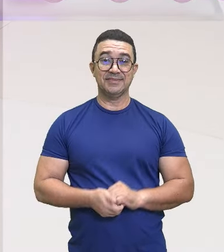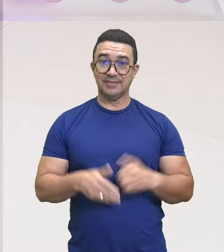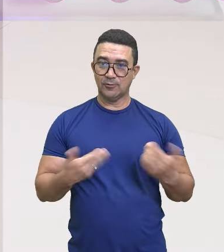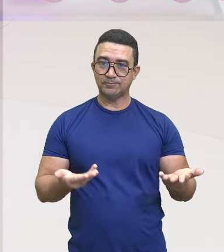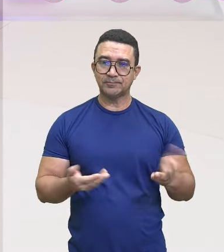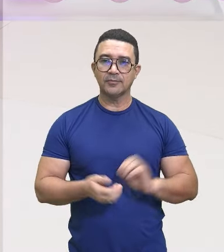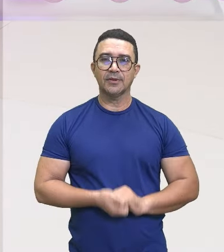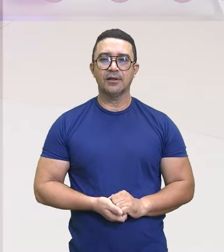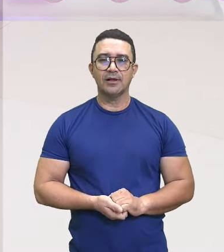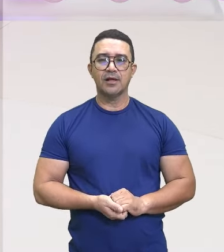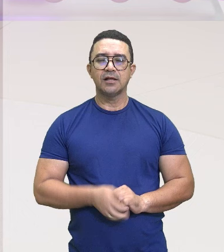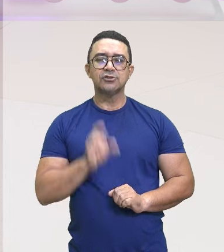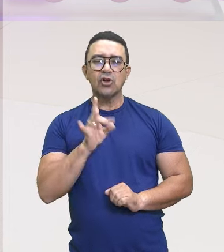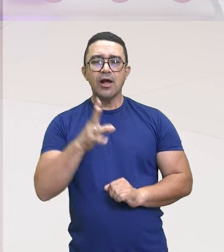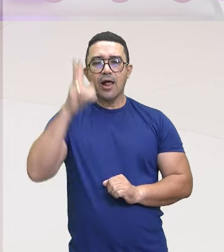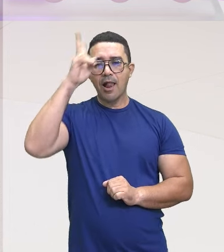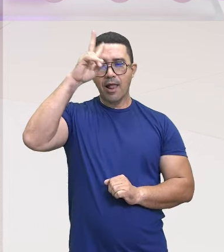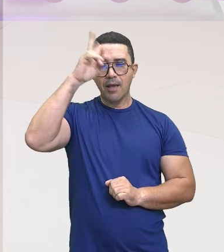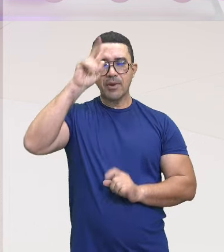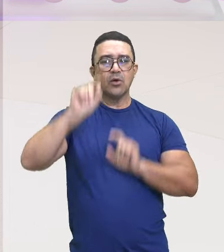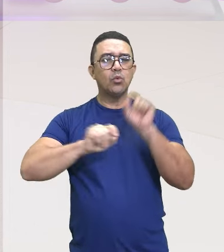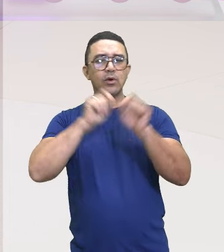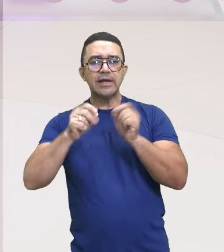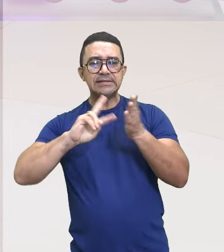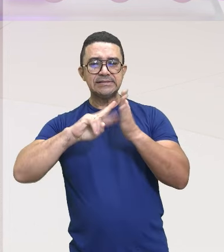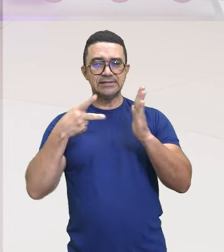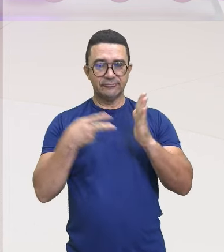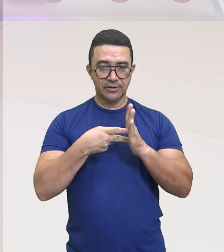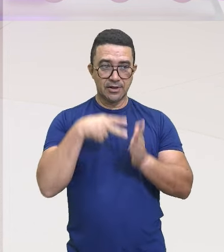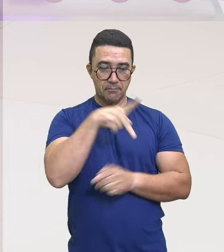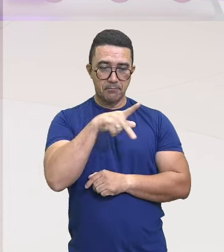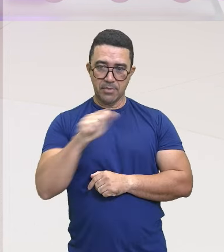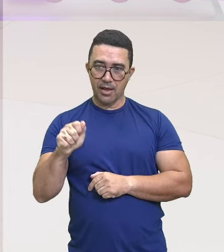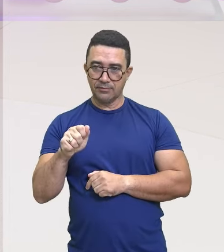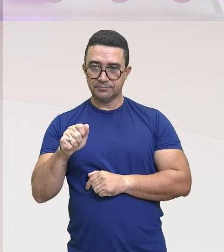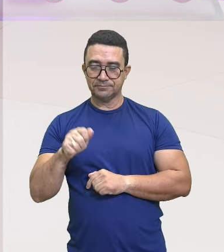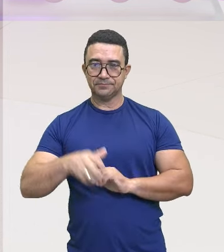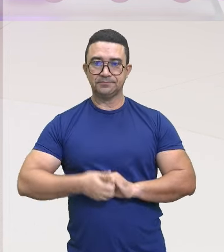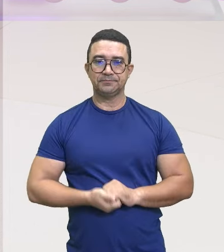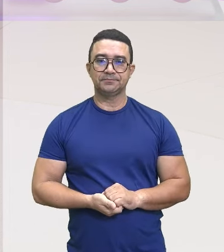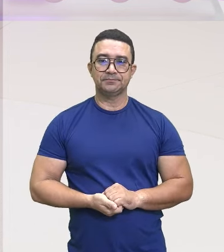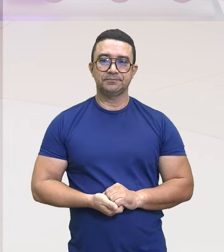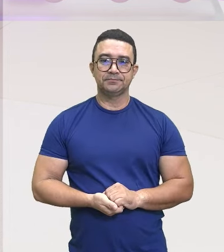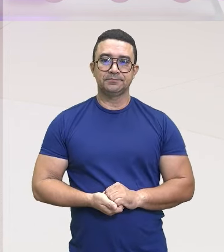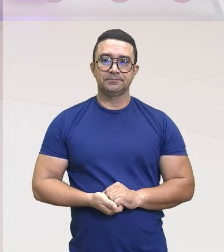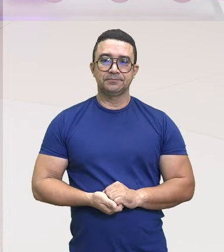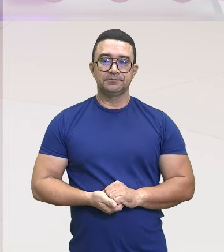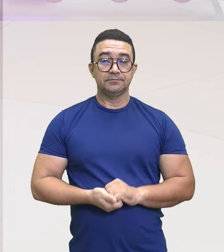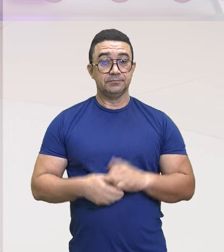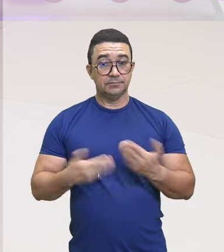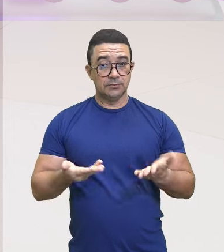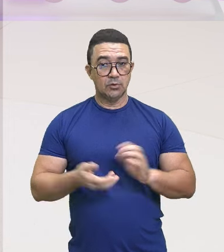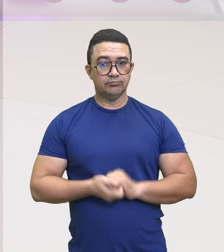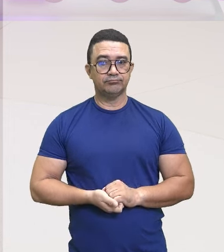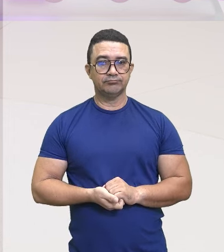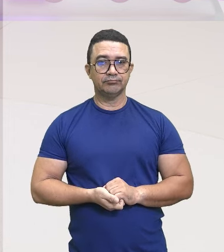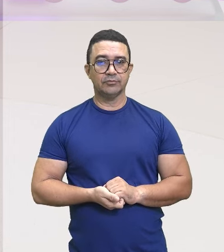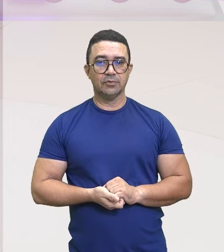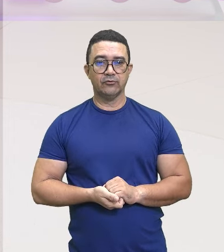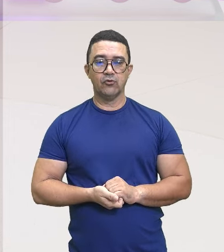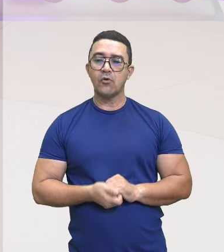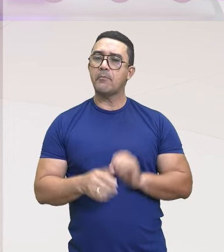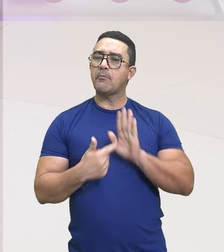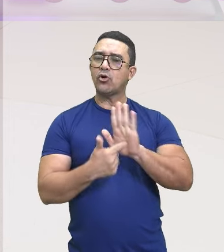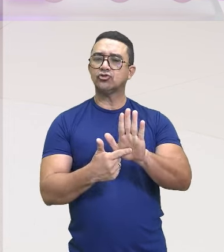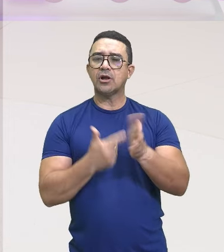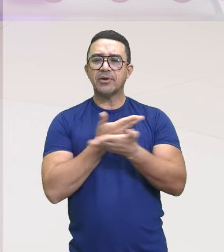Vamos então lembrar o que é uma PA, uma progressão aritmética? Para isso, eu trouxe uma PA